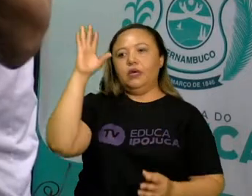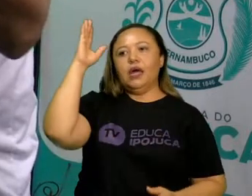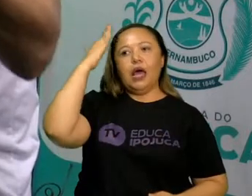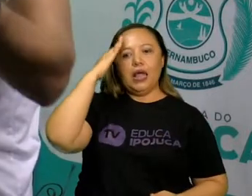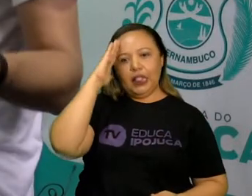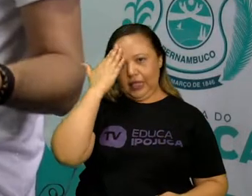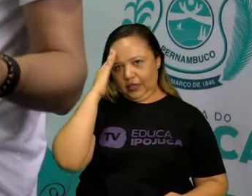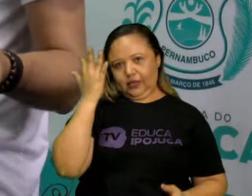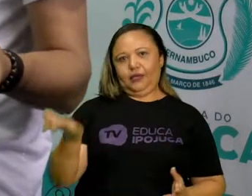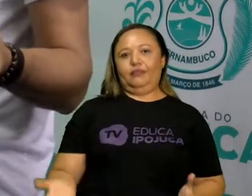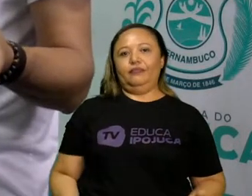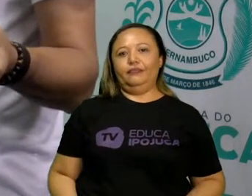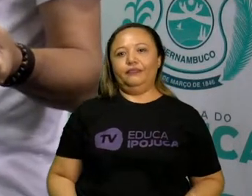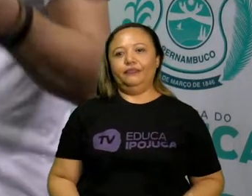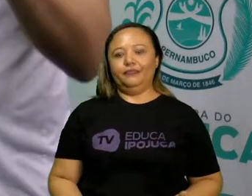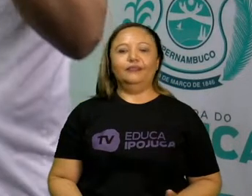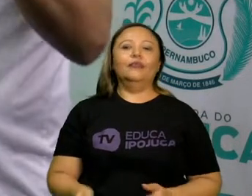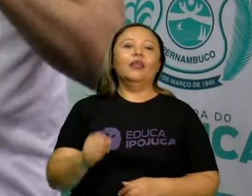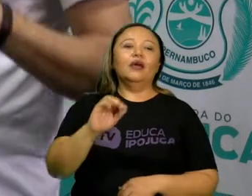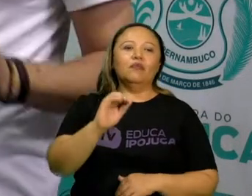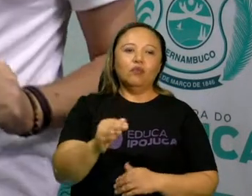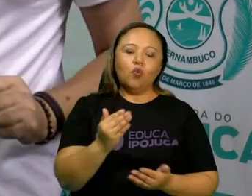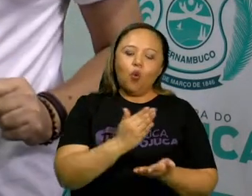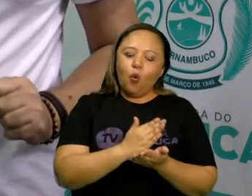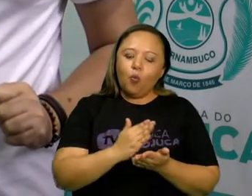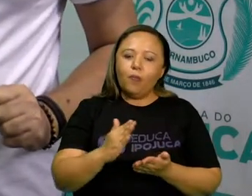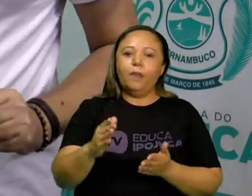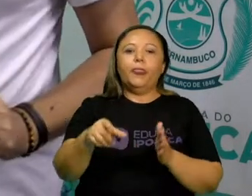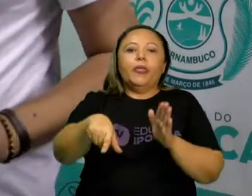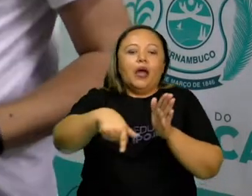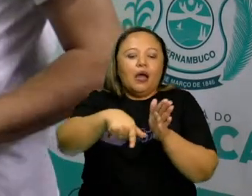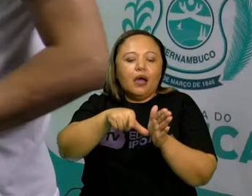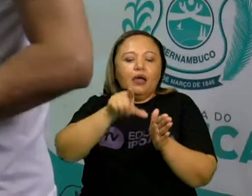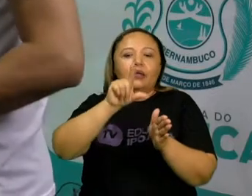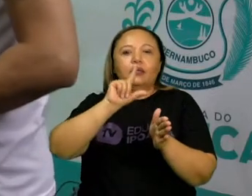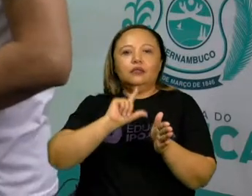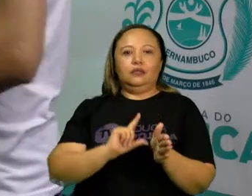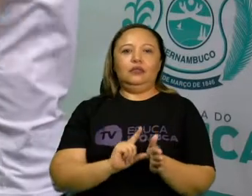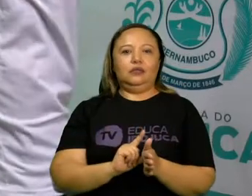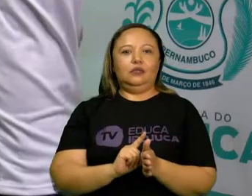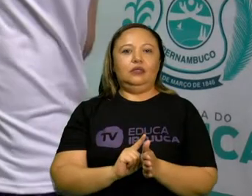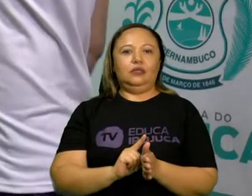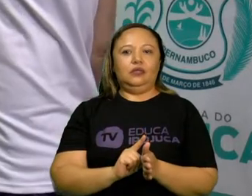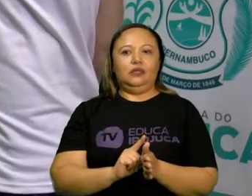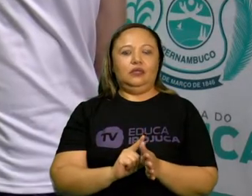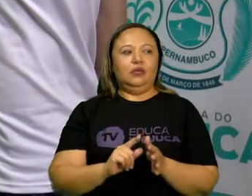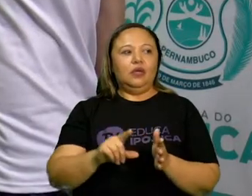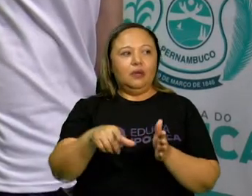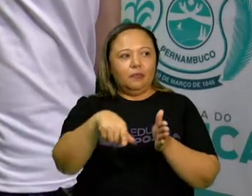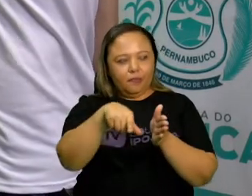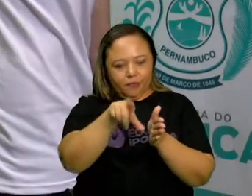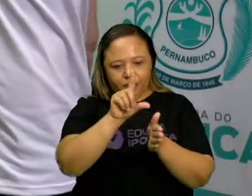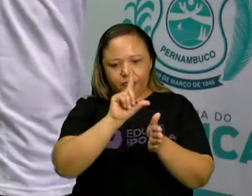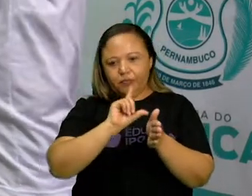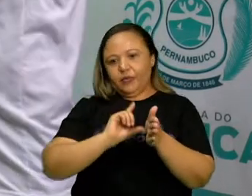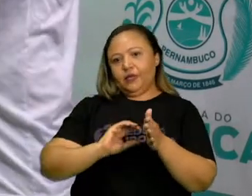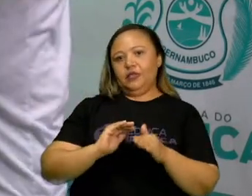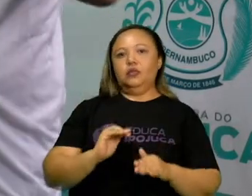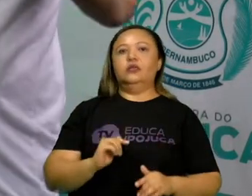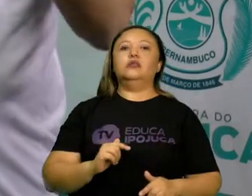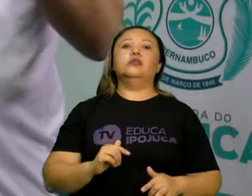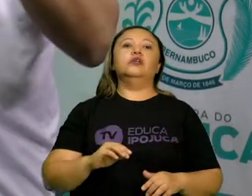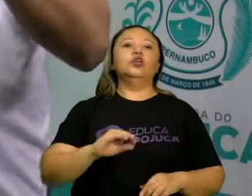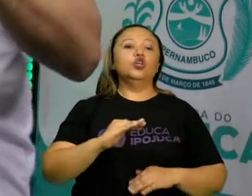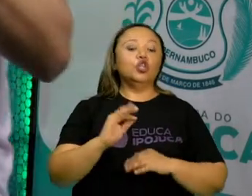necessário para se fazer uma obra de audiovisual Ok então vamos ver o que é produção a pré-produção